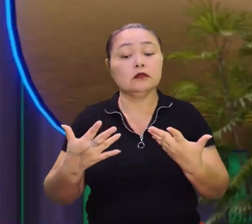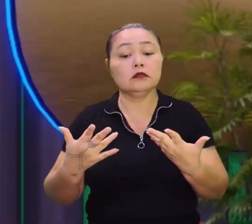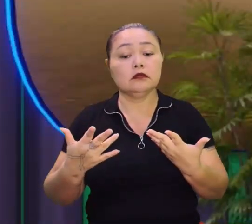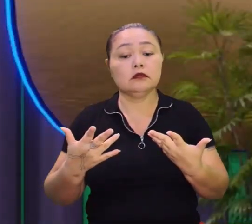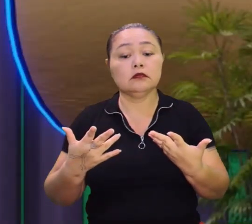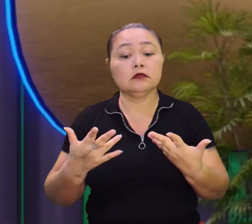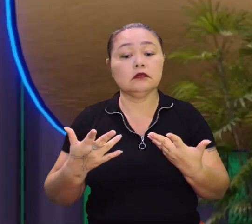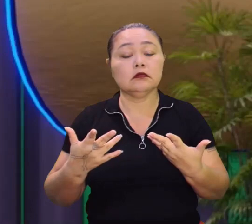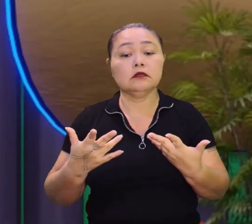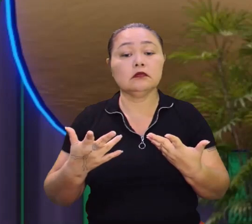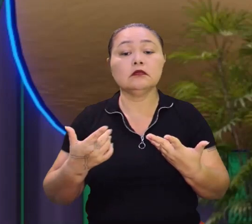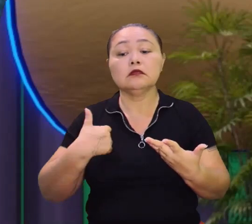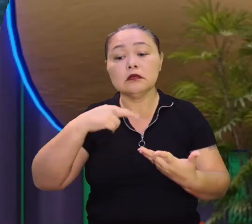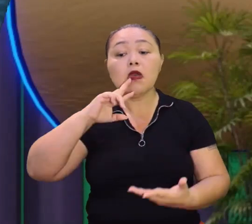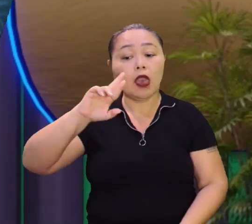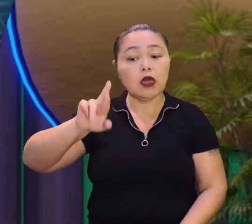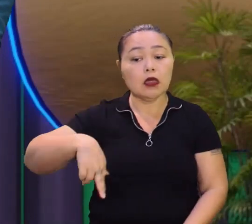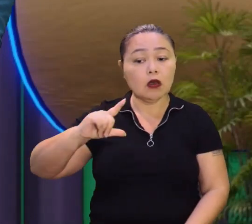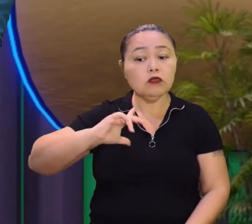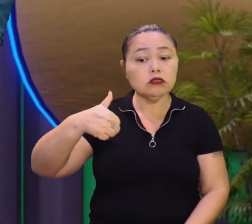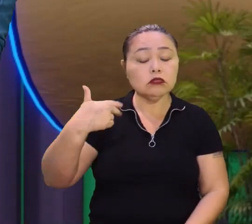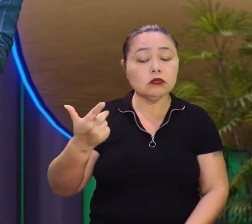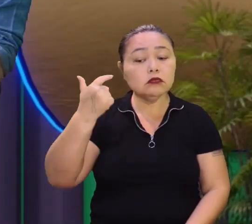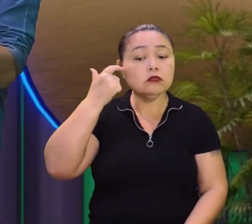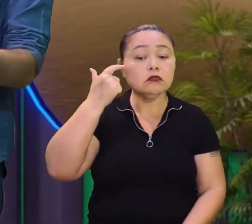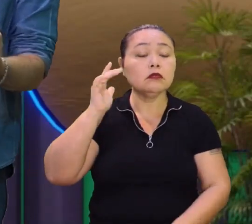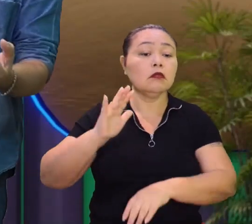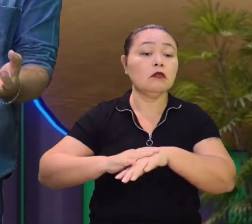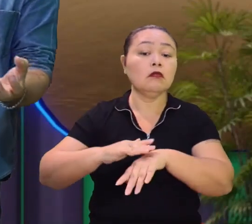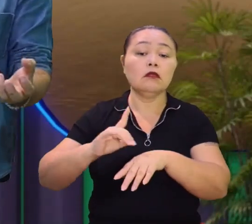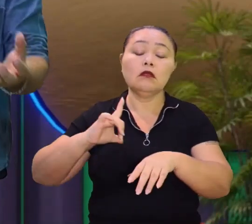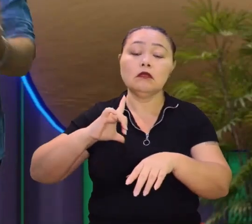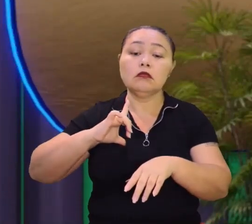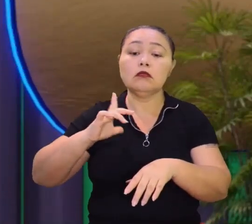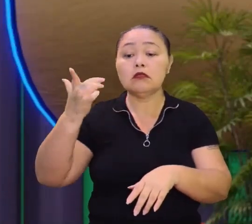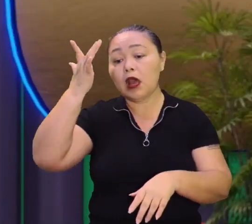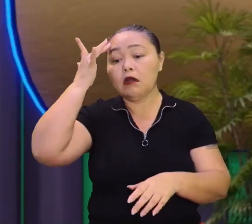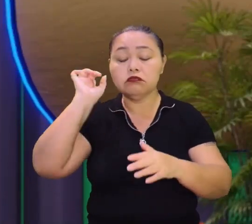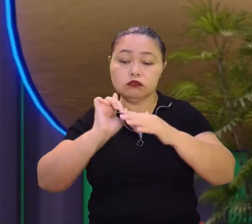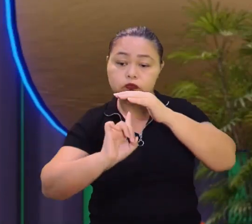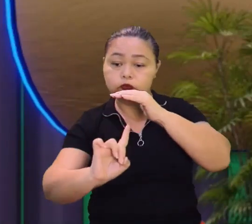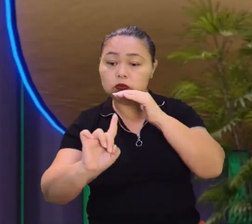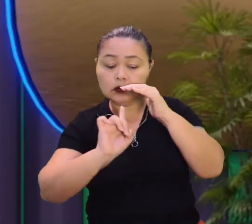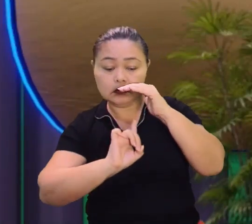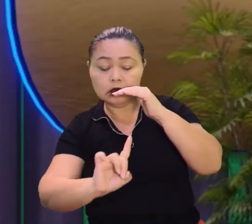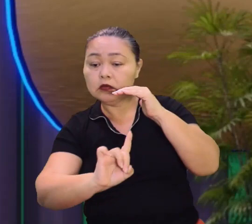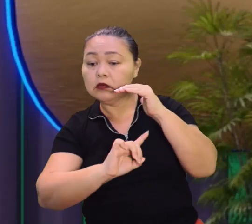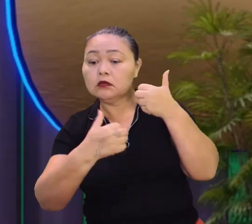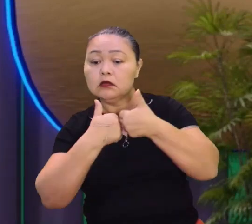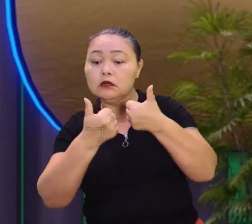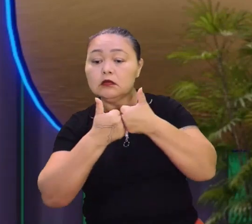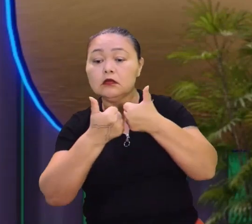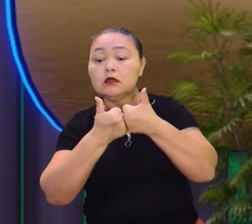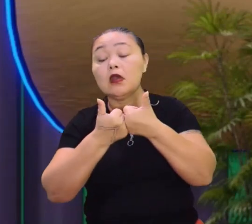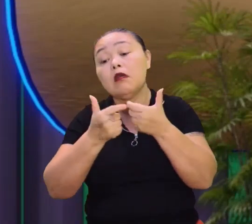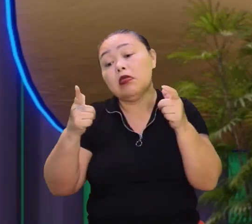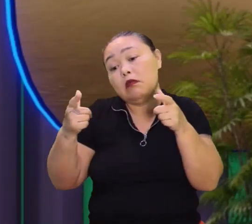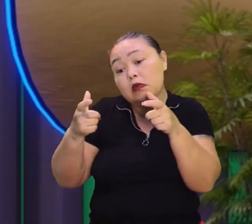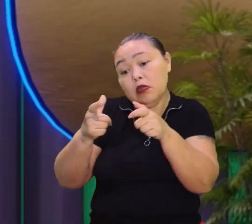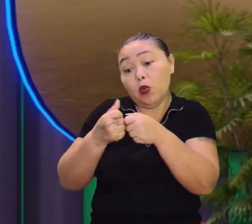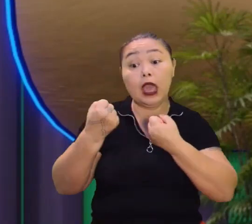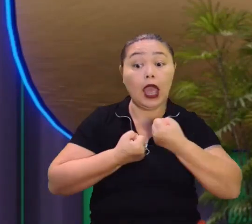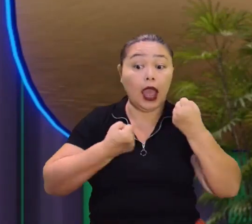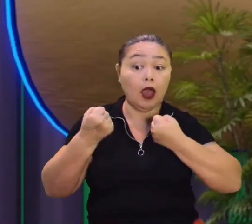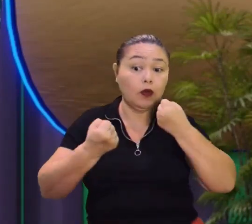Aí, Rogério, ele tem razão se ele pensar assim. Com certeza. Mas se tiver mais pessoas dentro dos ônibus, são menos